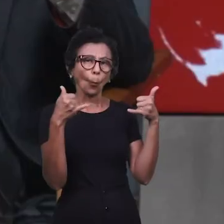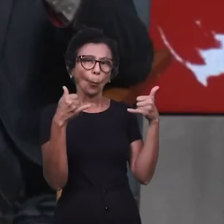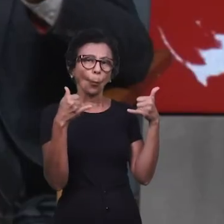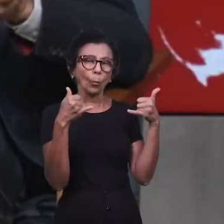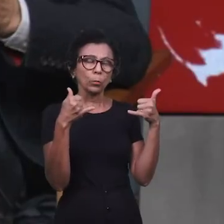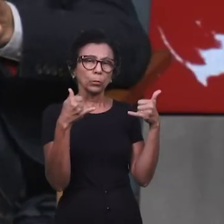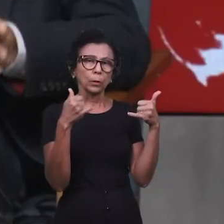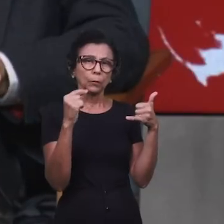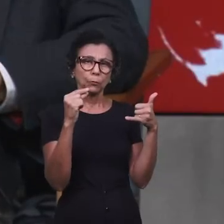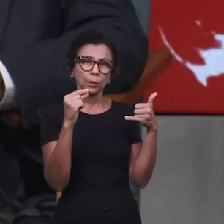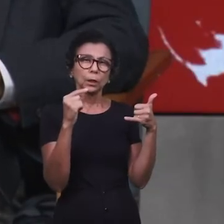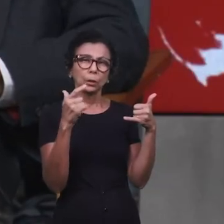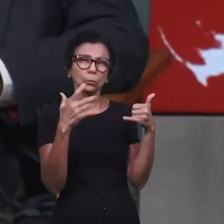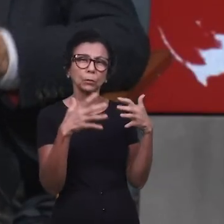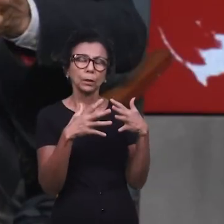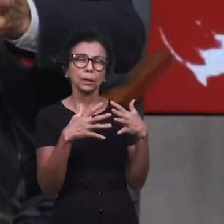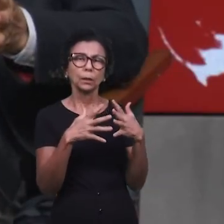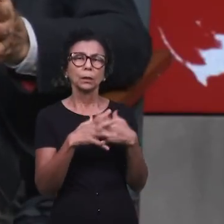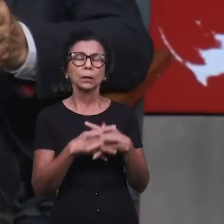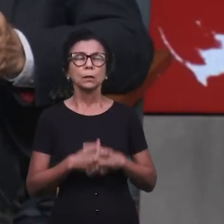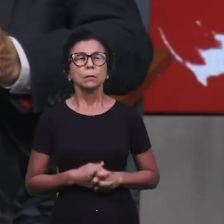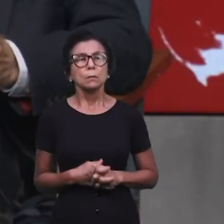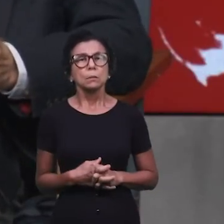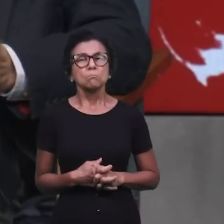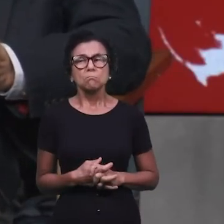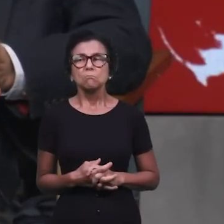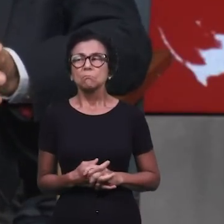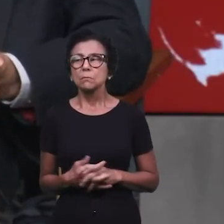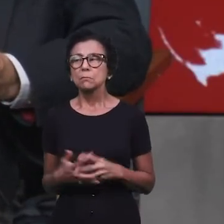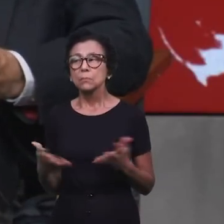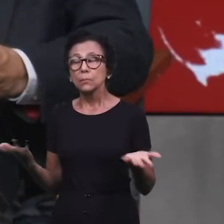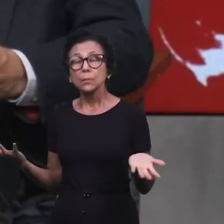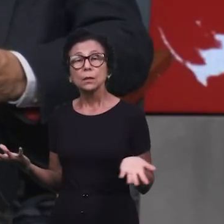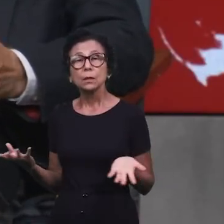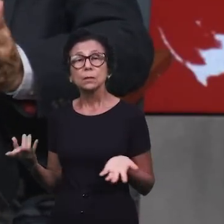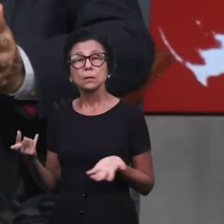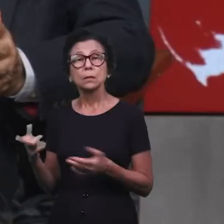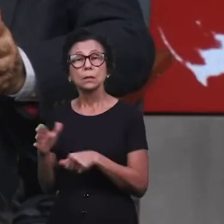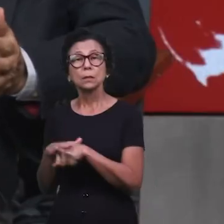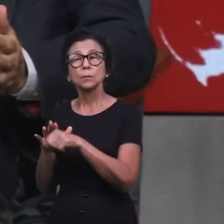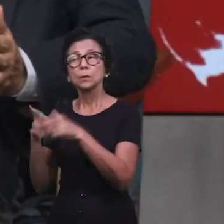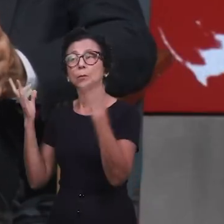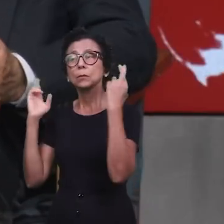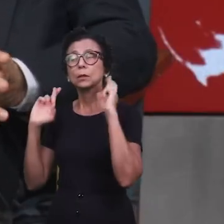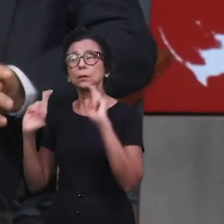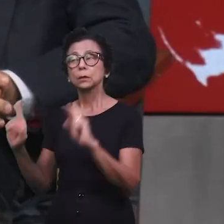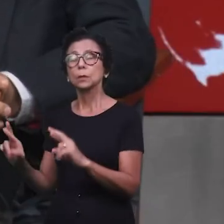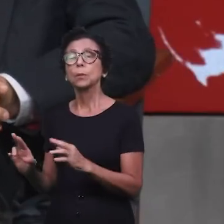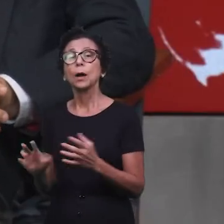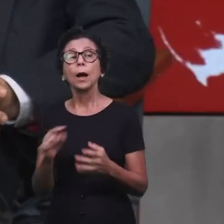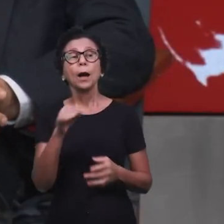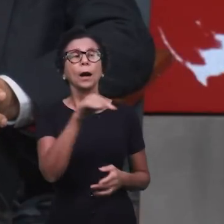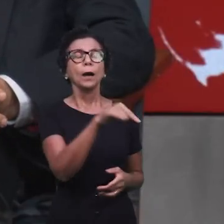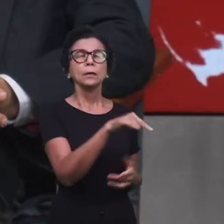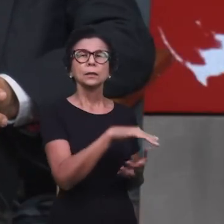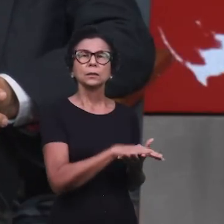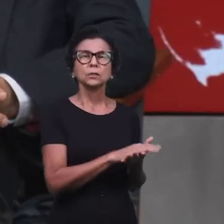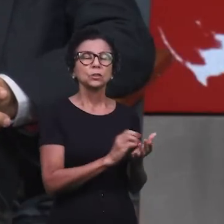continuar. O cordeiro é ele. Sim, mas onde estão as ervas amargosas